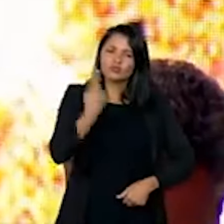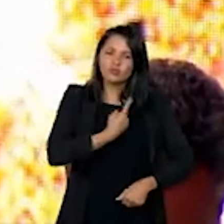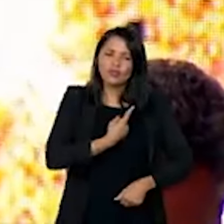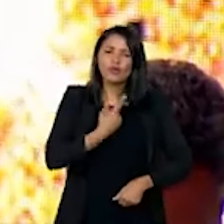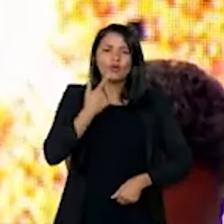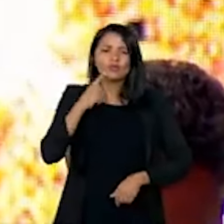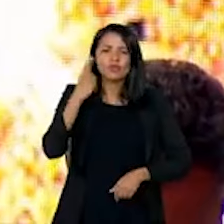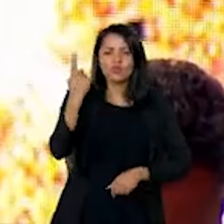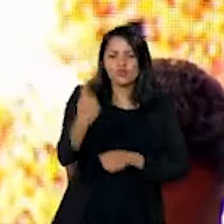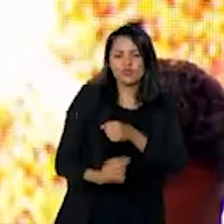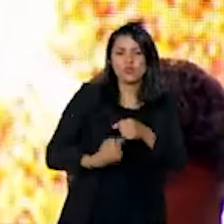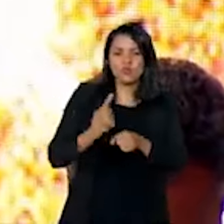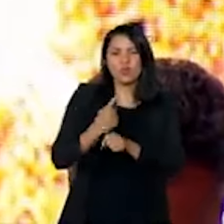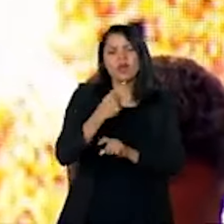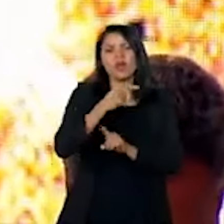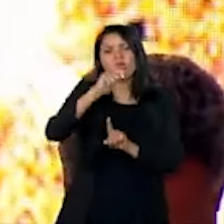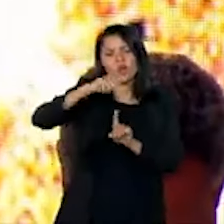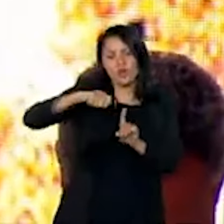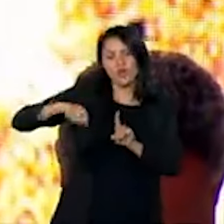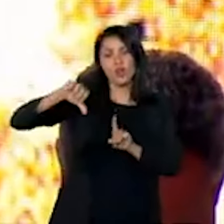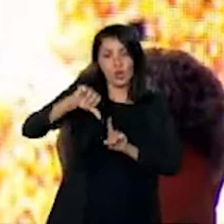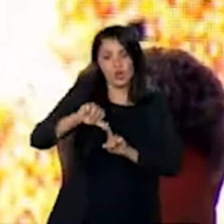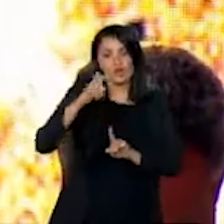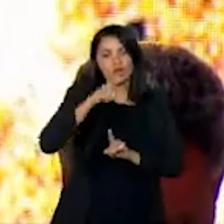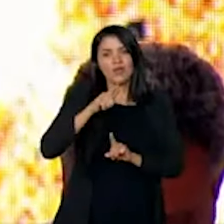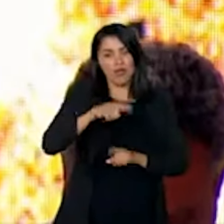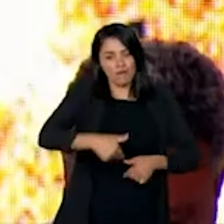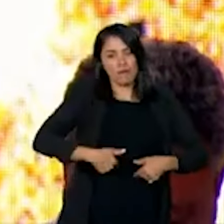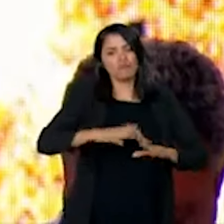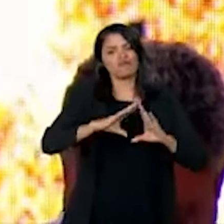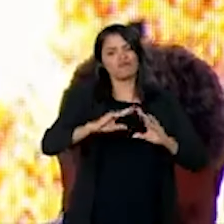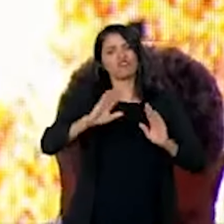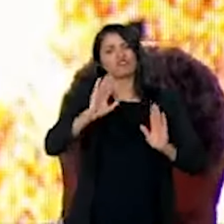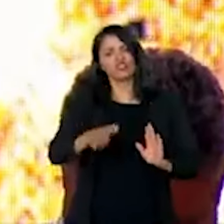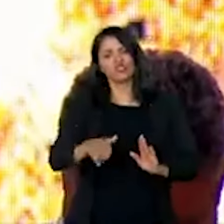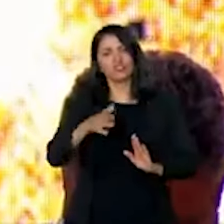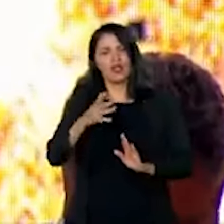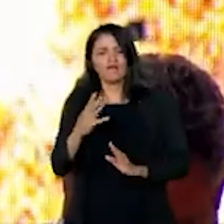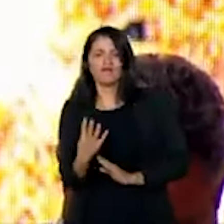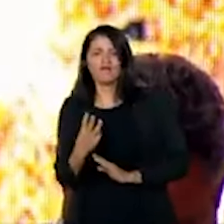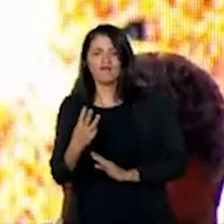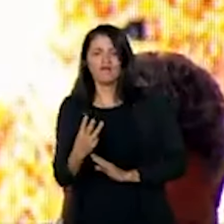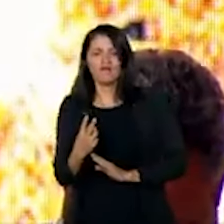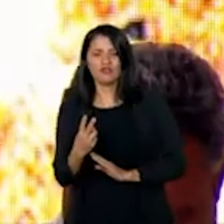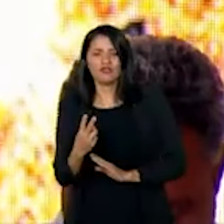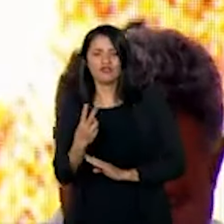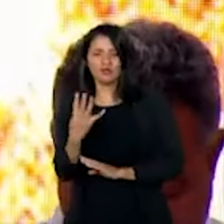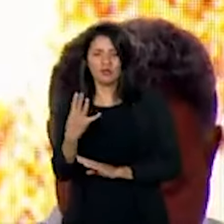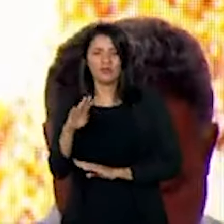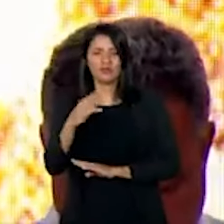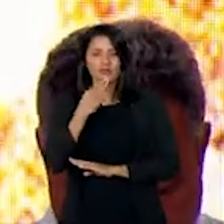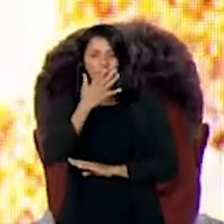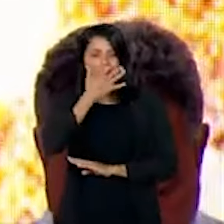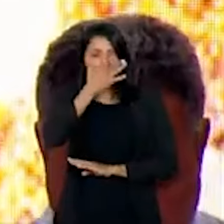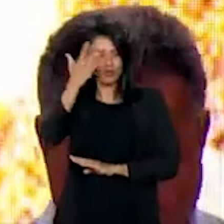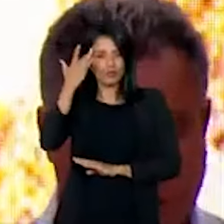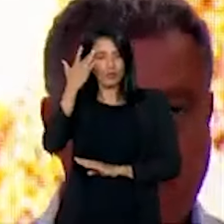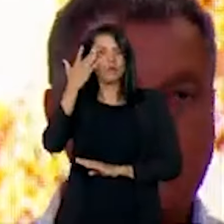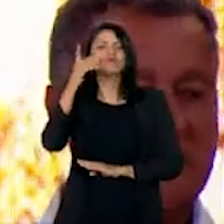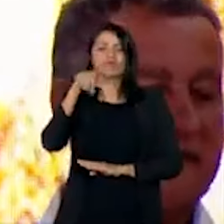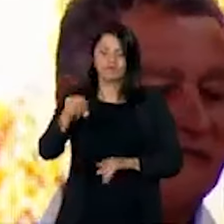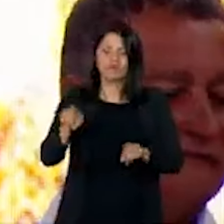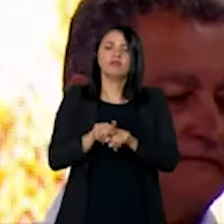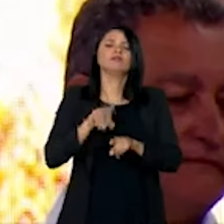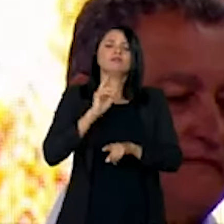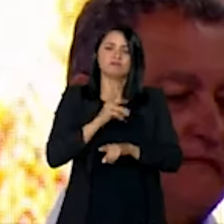em apenas um ano e 9 meses, acabamos já com a fome de 24 milhões de pessoas. E vamos